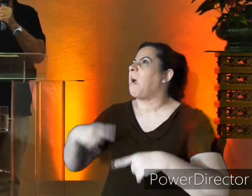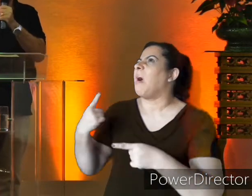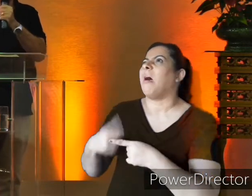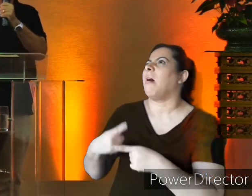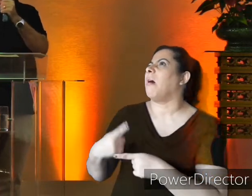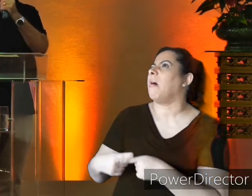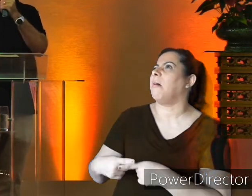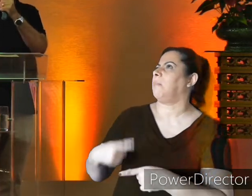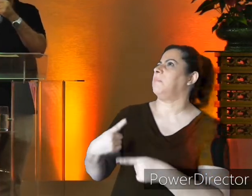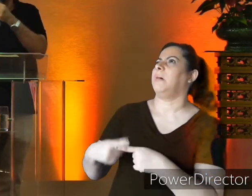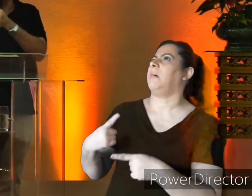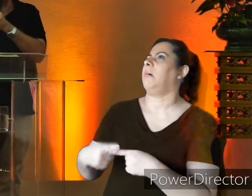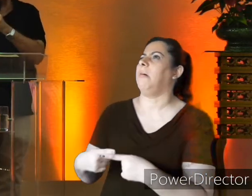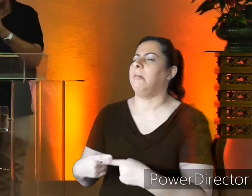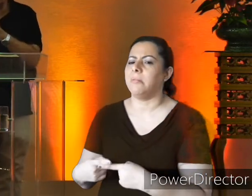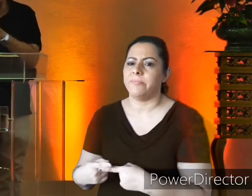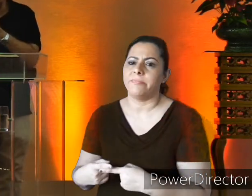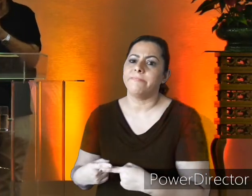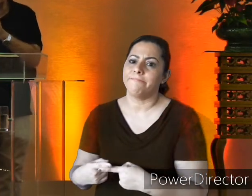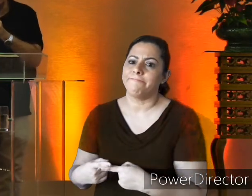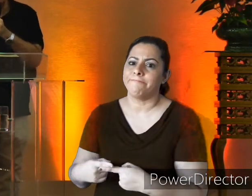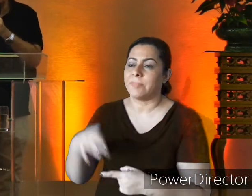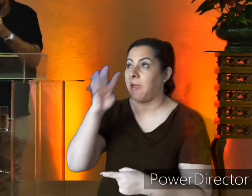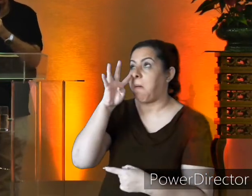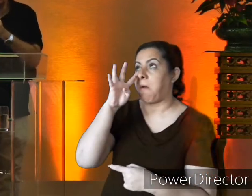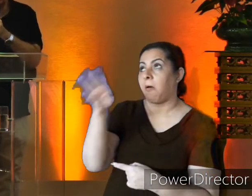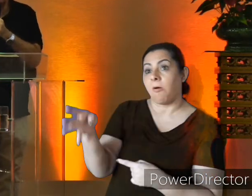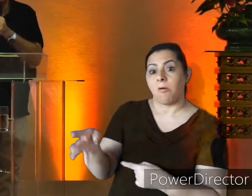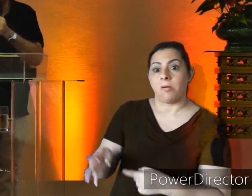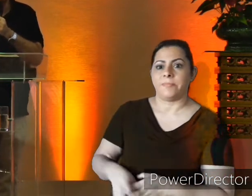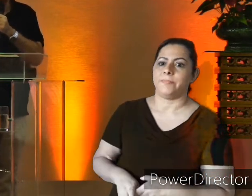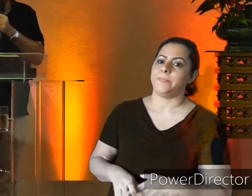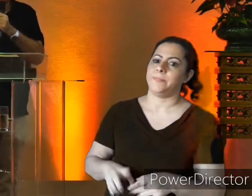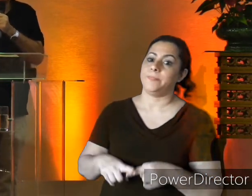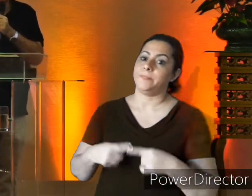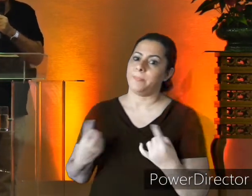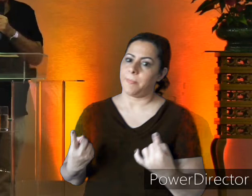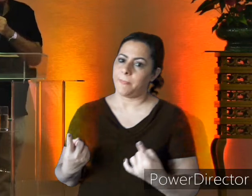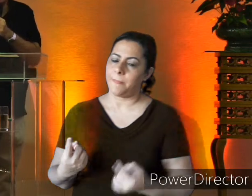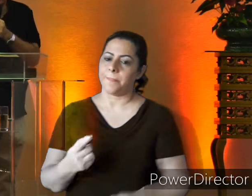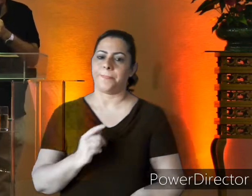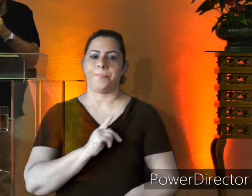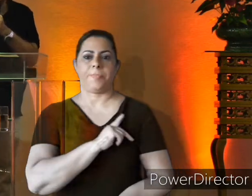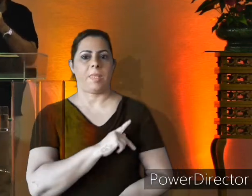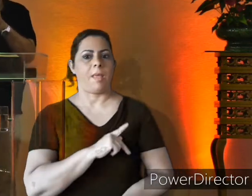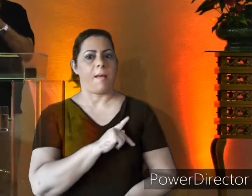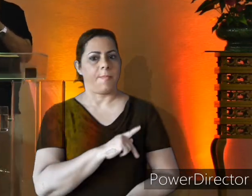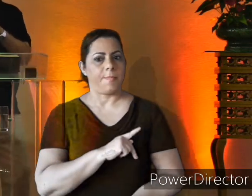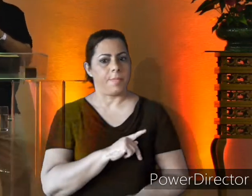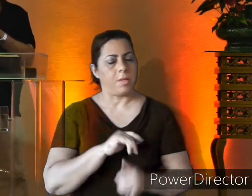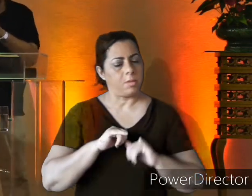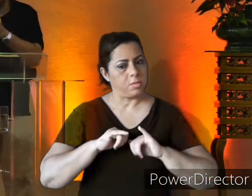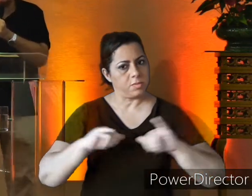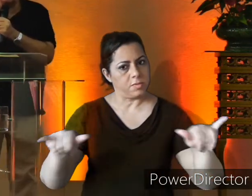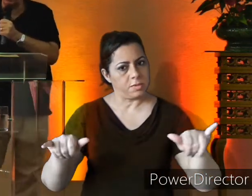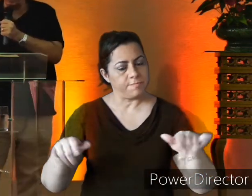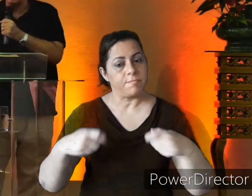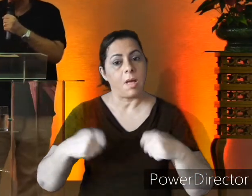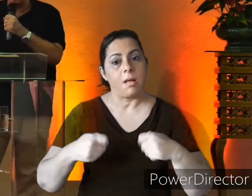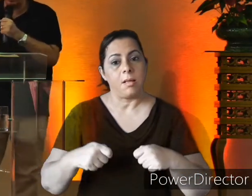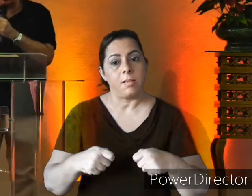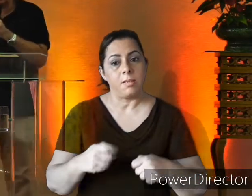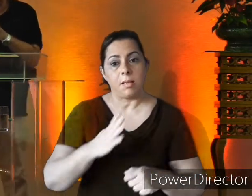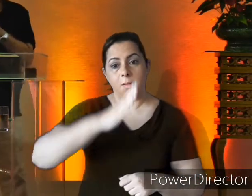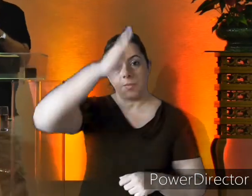essas fortalezas. Não permita que o inferno consiga levantar fortalezas na tua cabeça, na tua